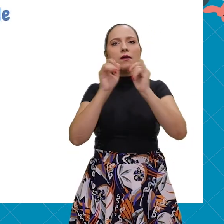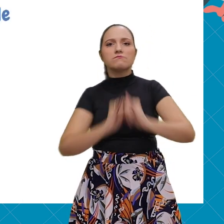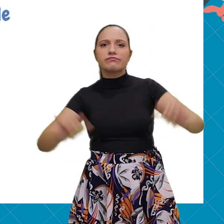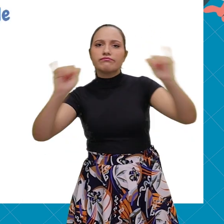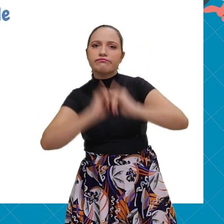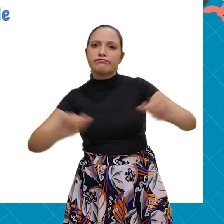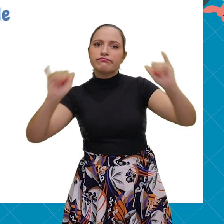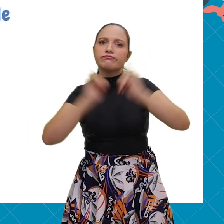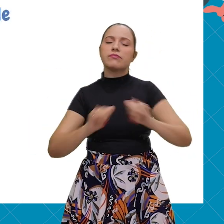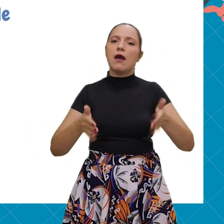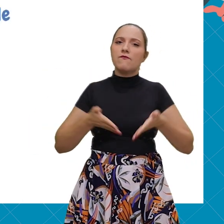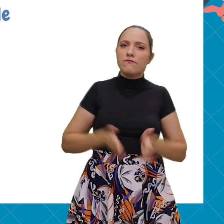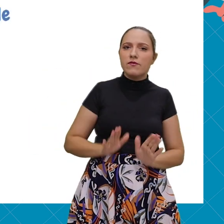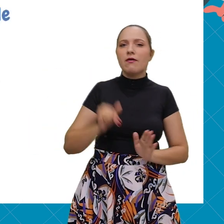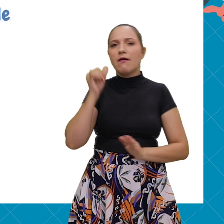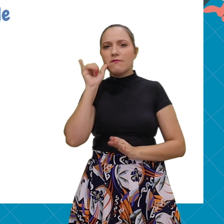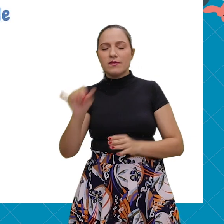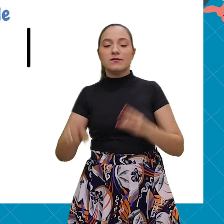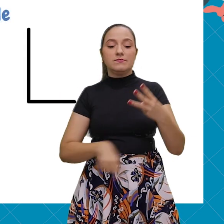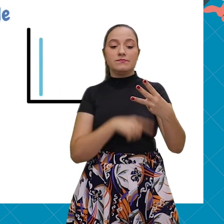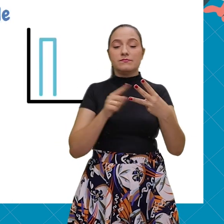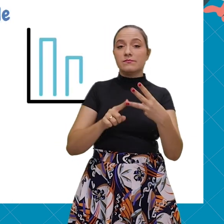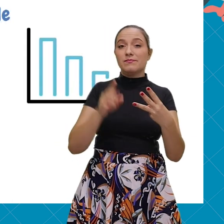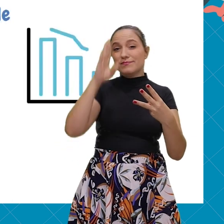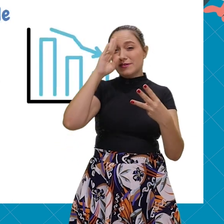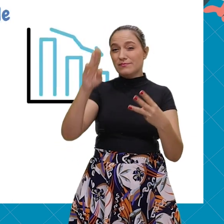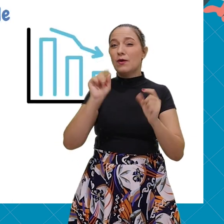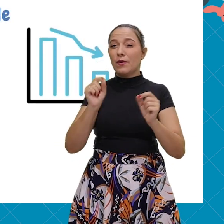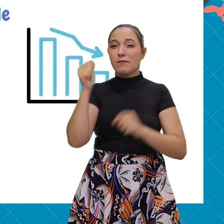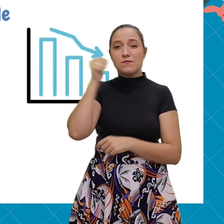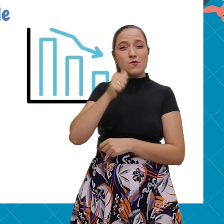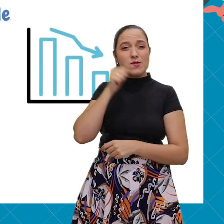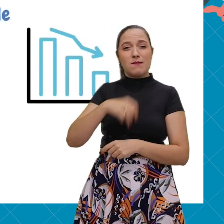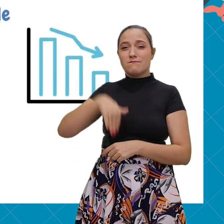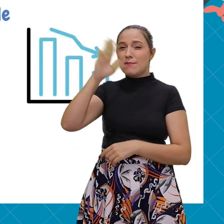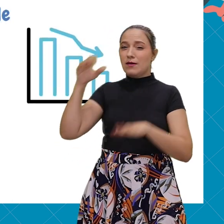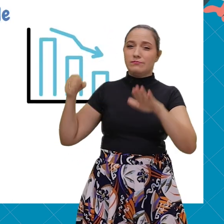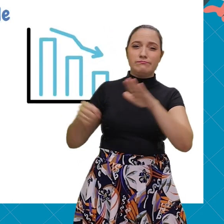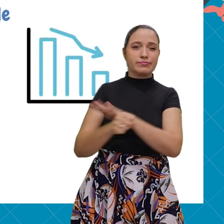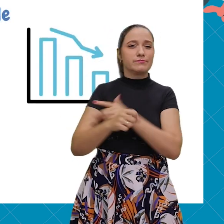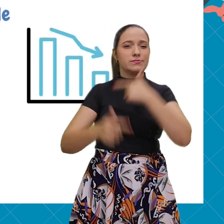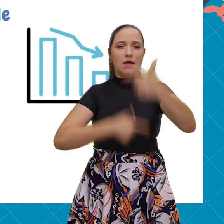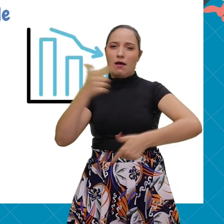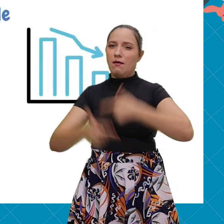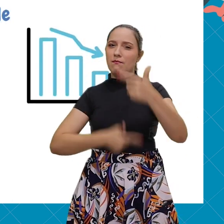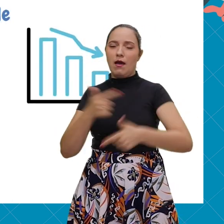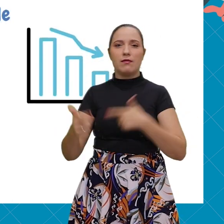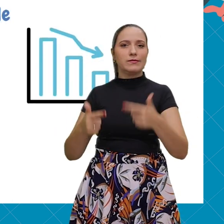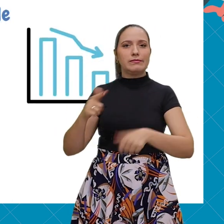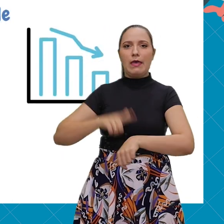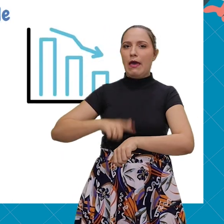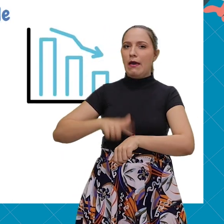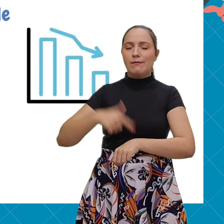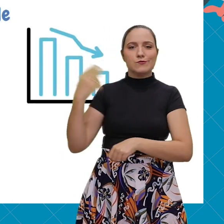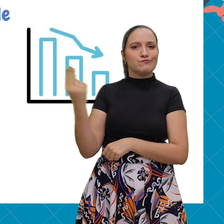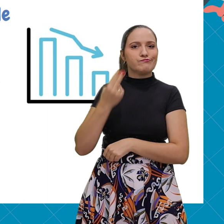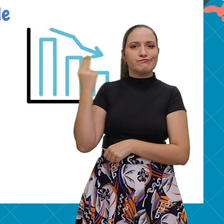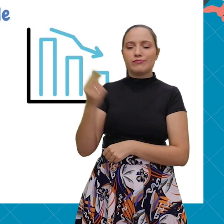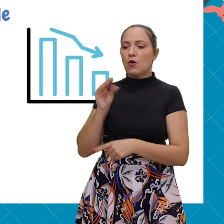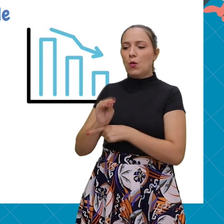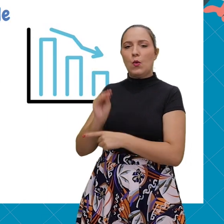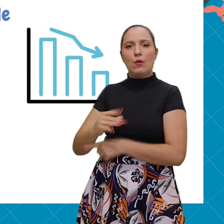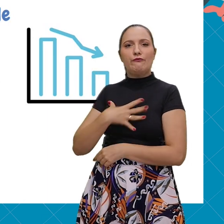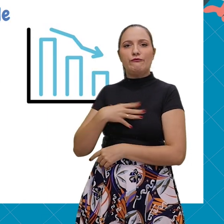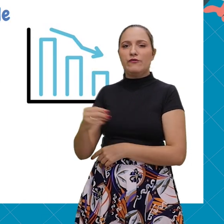campanhas de natalidade. E o terceiro, e talvez um dos principais, é a maior participação das mulheres no mercado de trabalho, o que faz com que